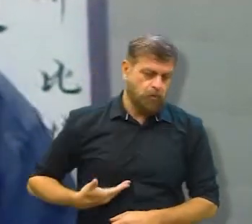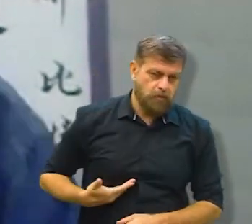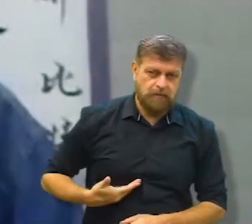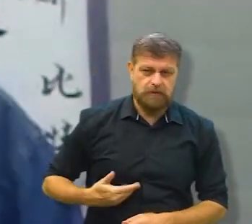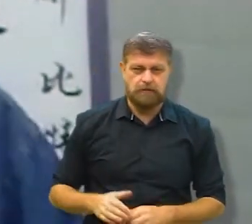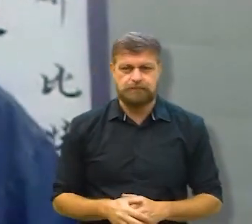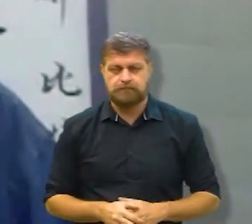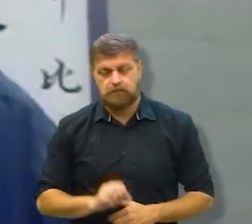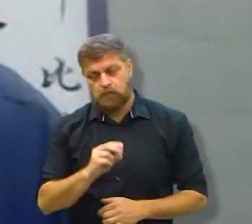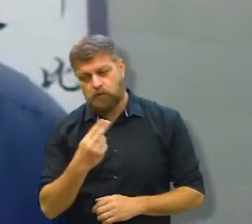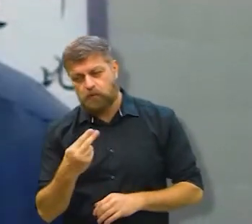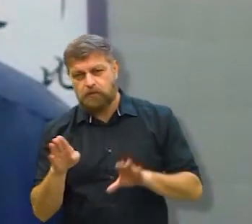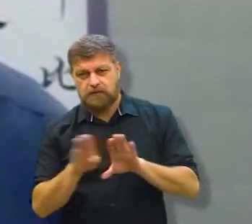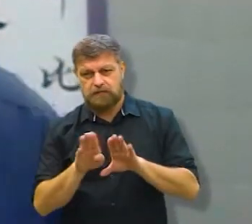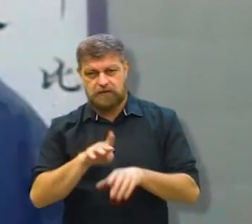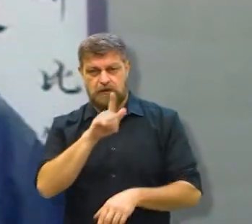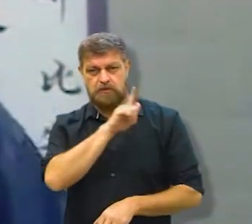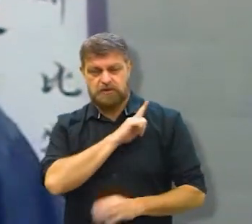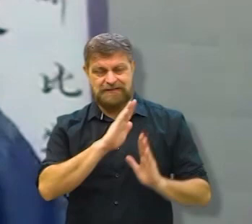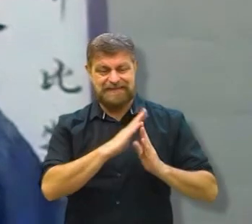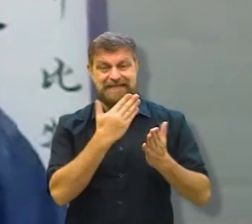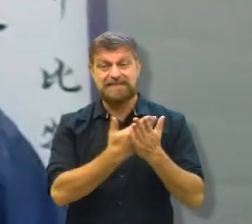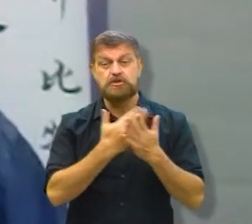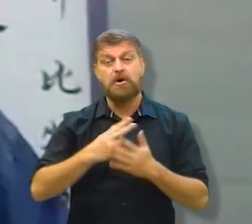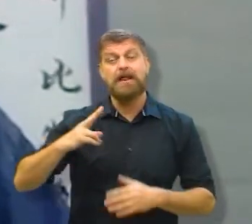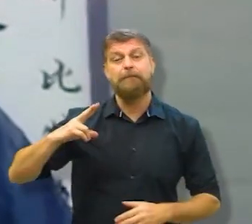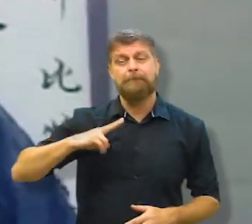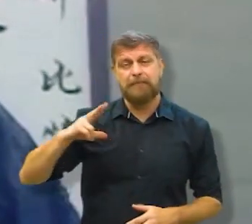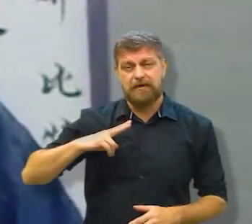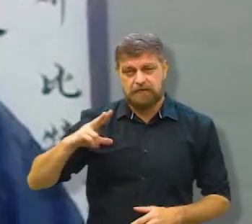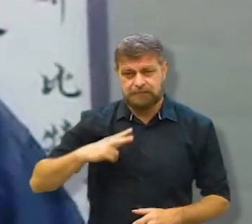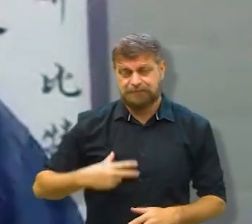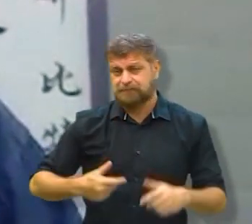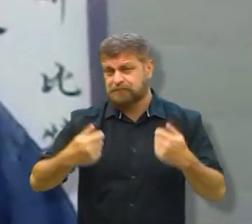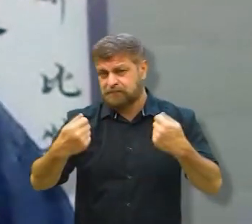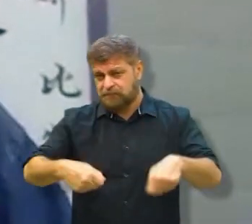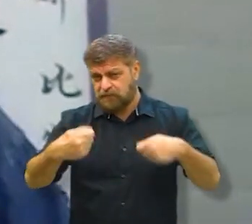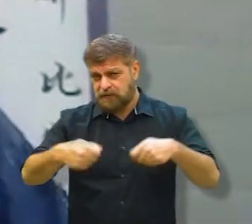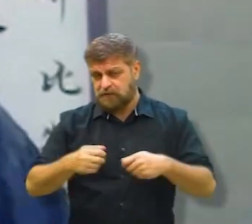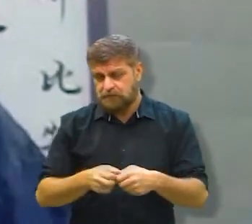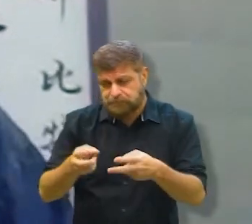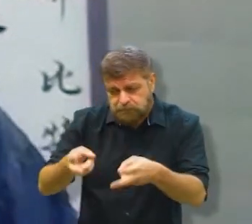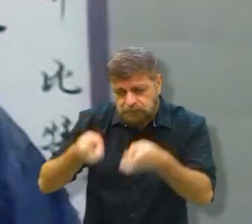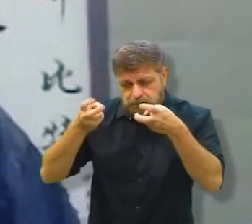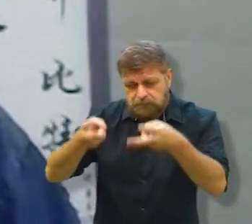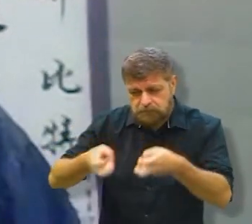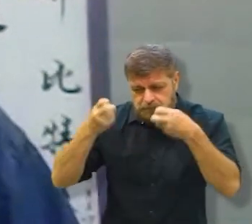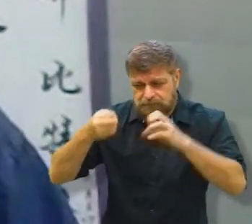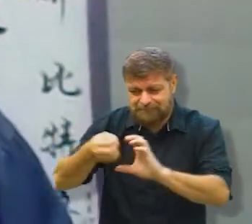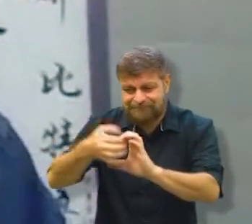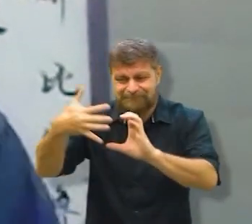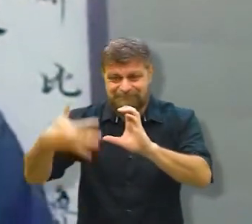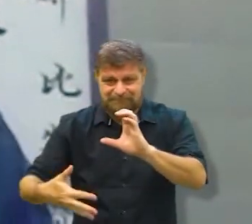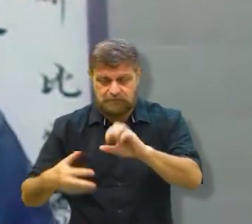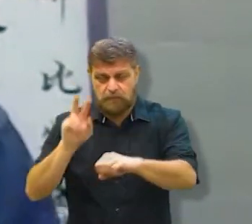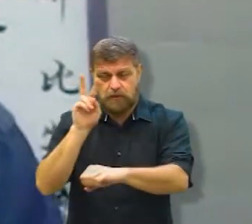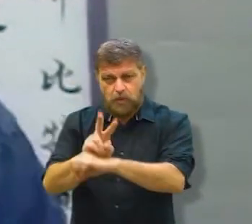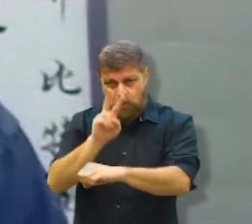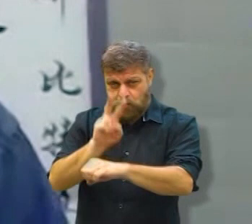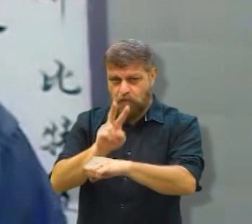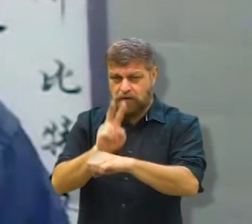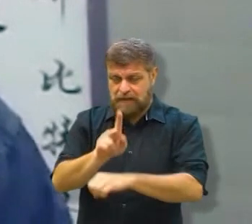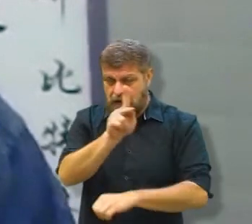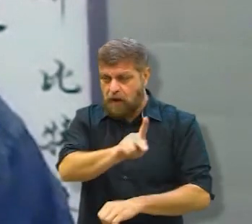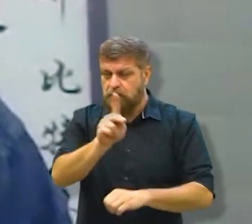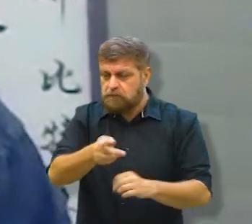gestores públicos ou os gestores das escolas particulares, eles precisam levar em consideração esse aspecto e